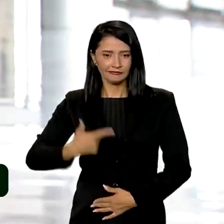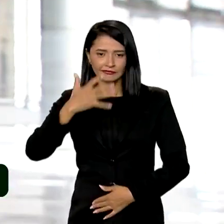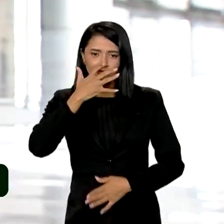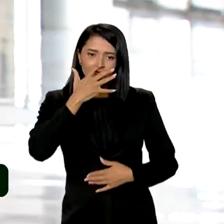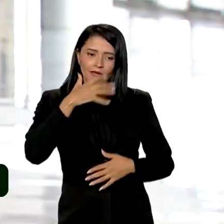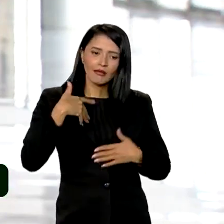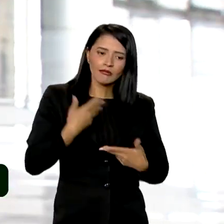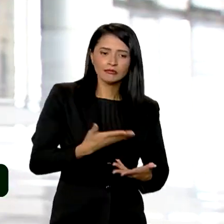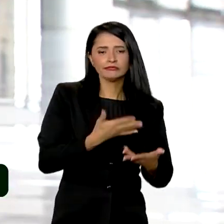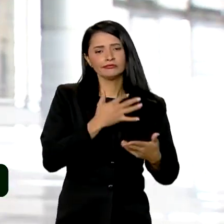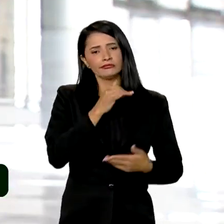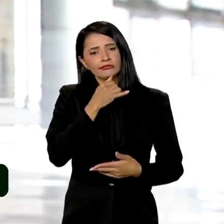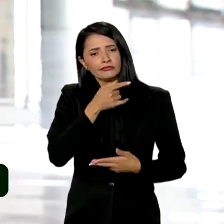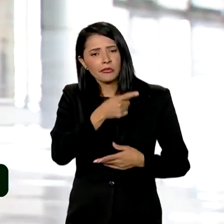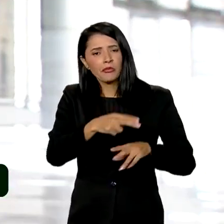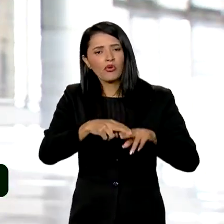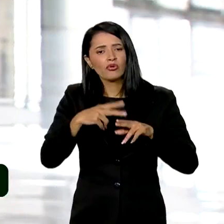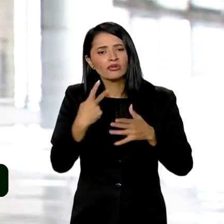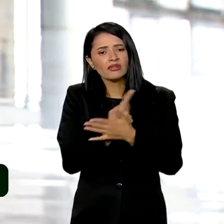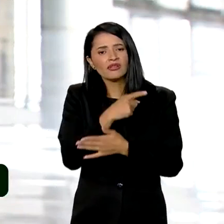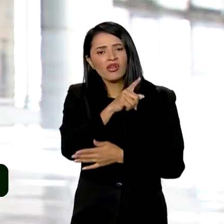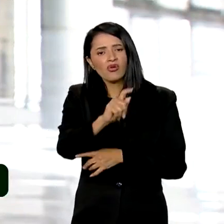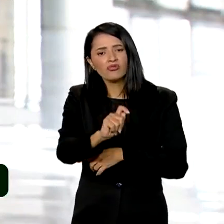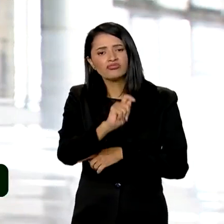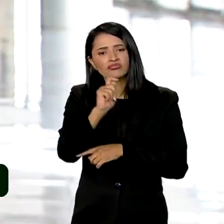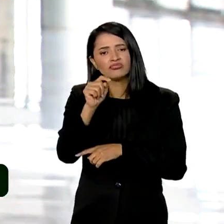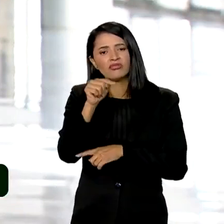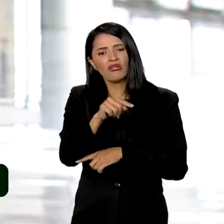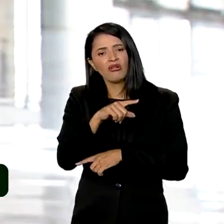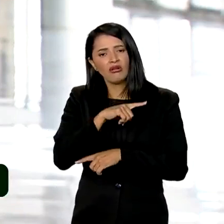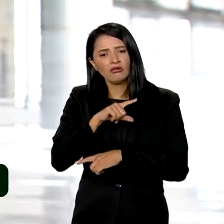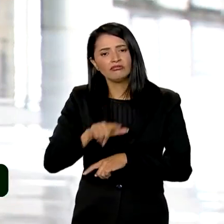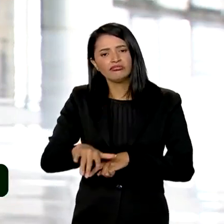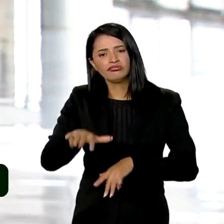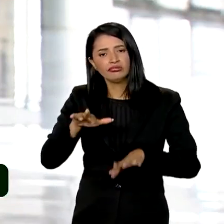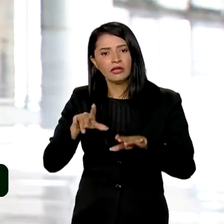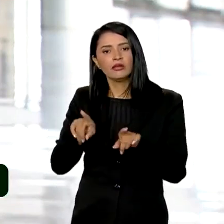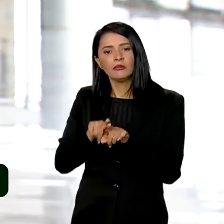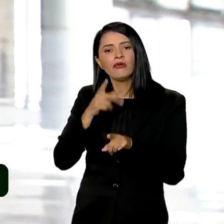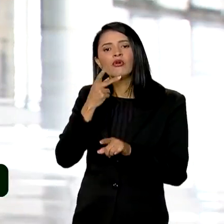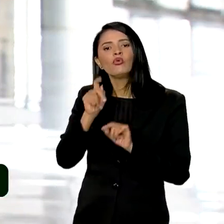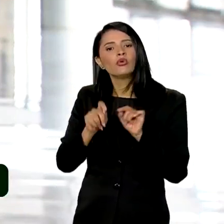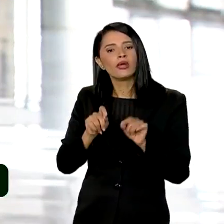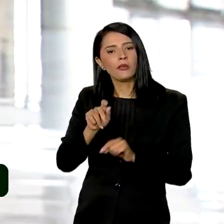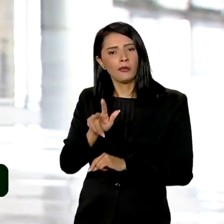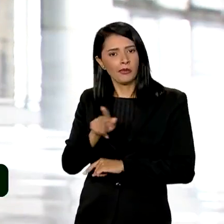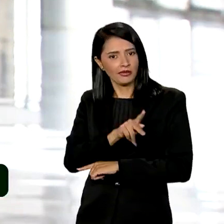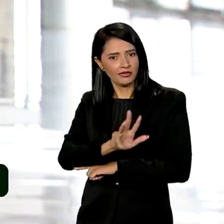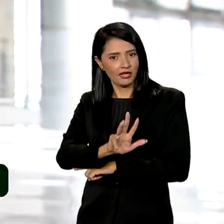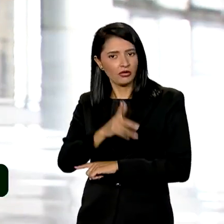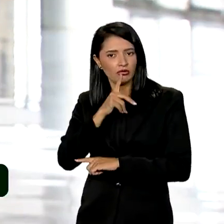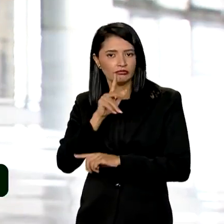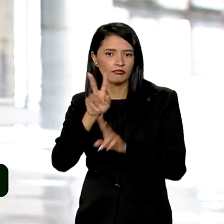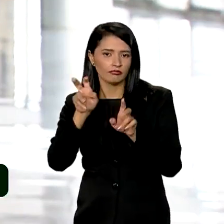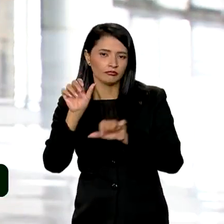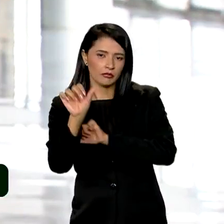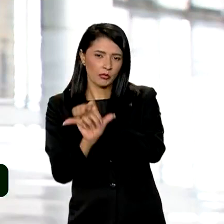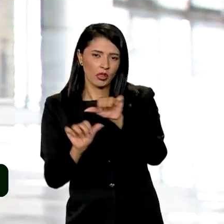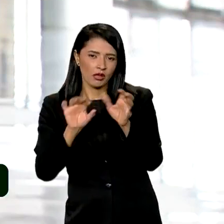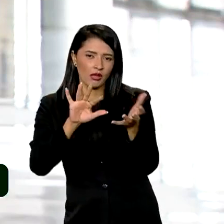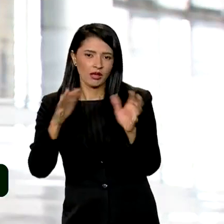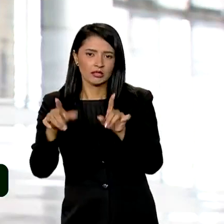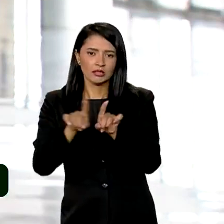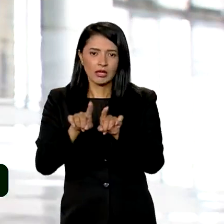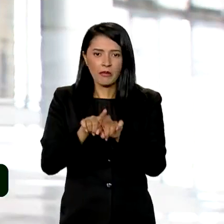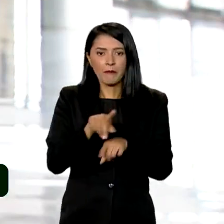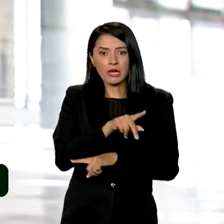condolências transmitidas em razão da situação no Rio Grande do Sul. Lula falou também sobre mudanças climáticas e a